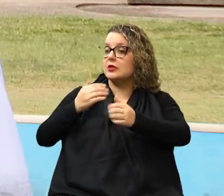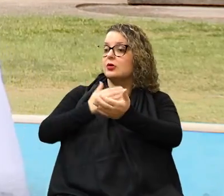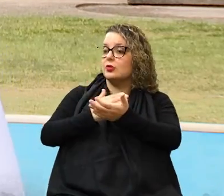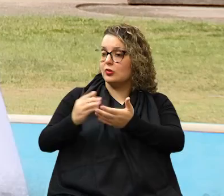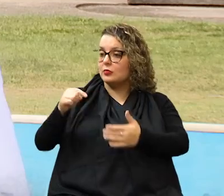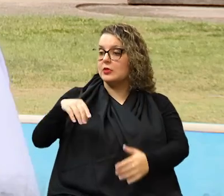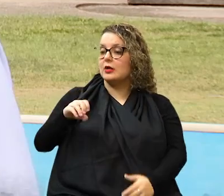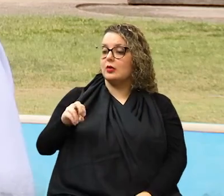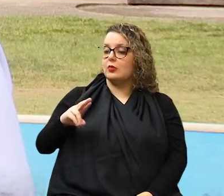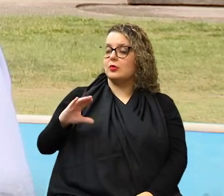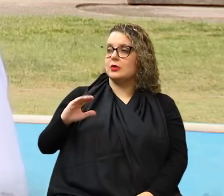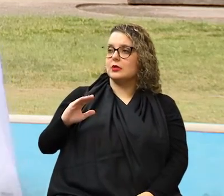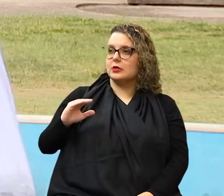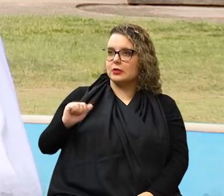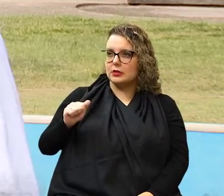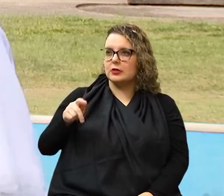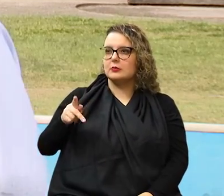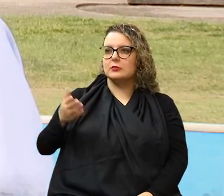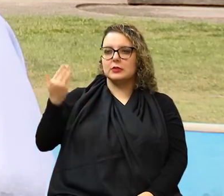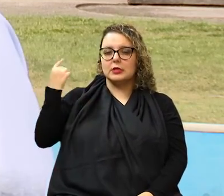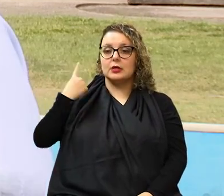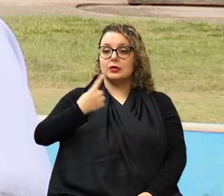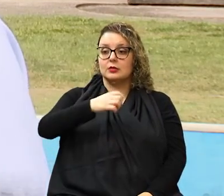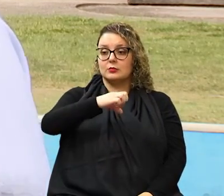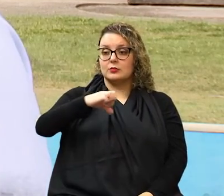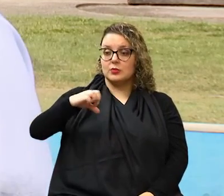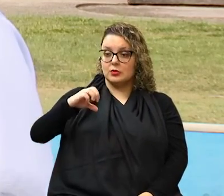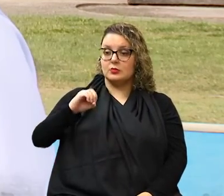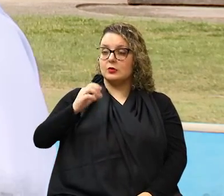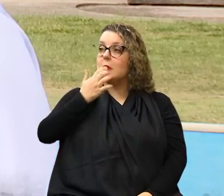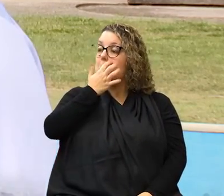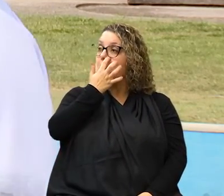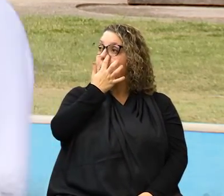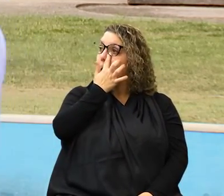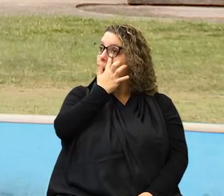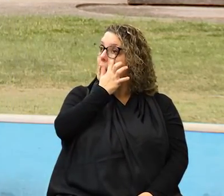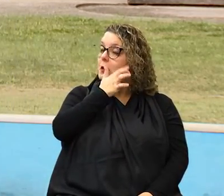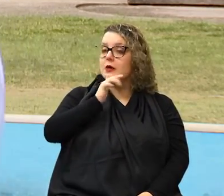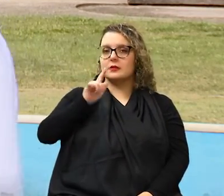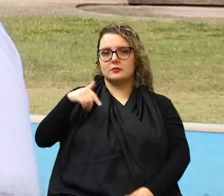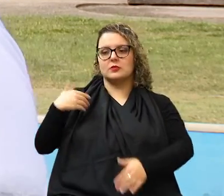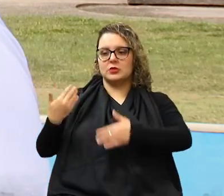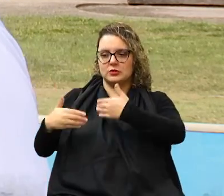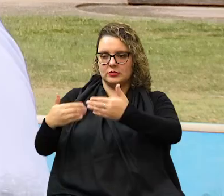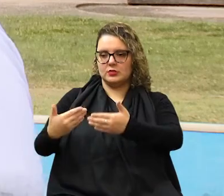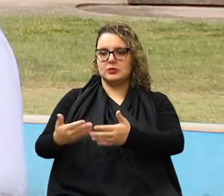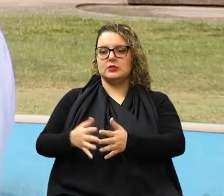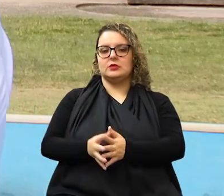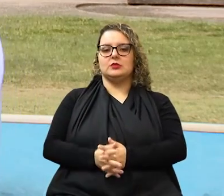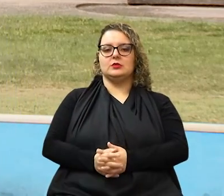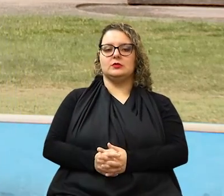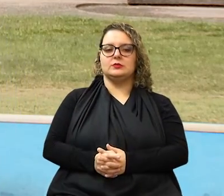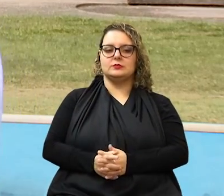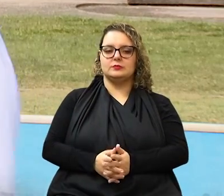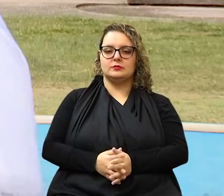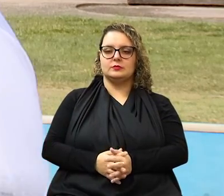Murer iniciou também na Orcamp lá nos anos 90 e depois trilhou toda a carreira dela,